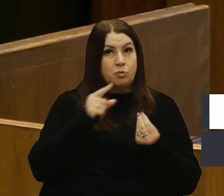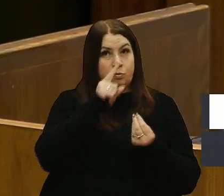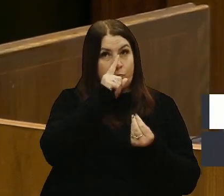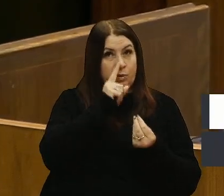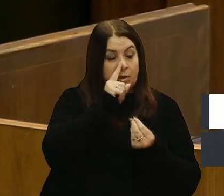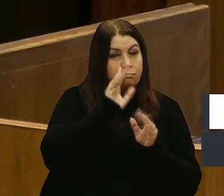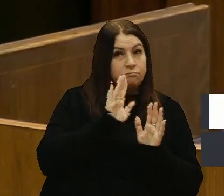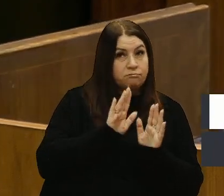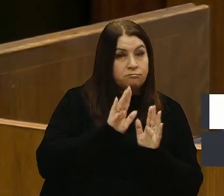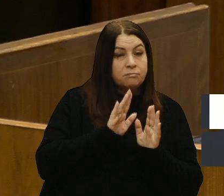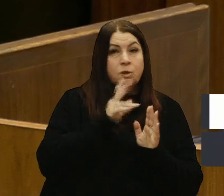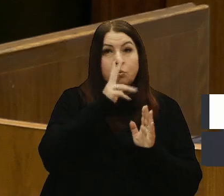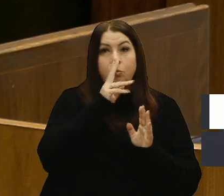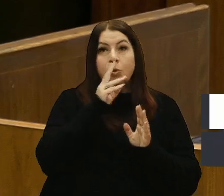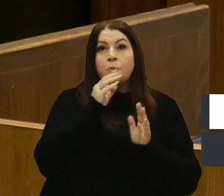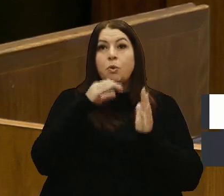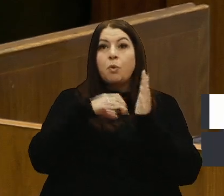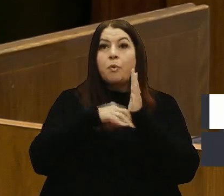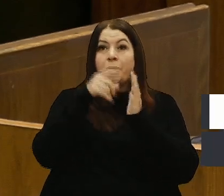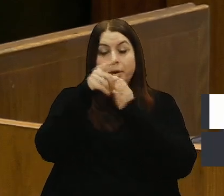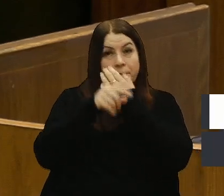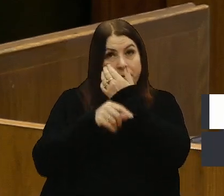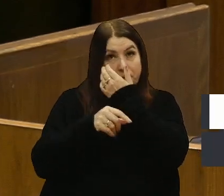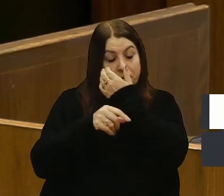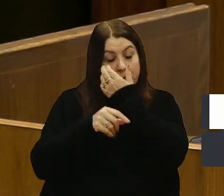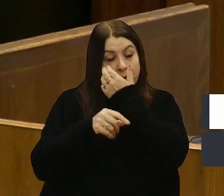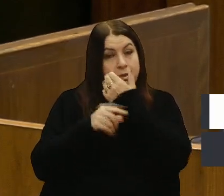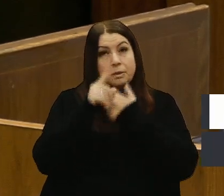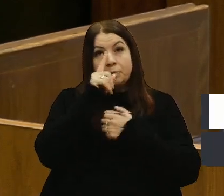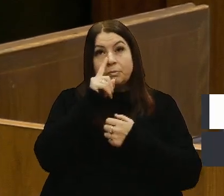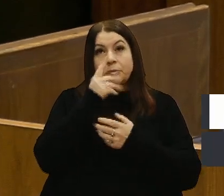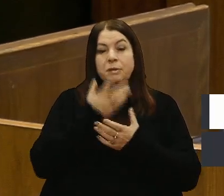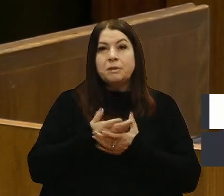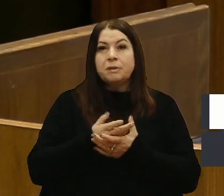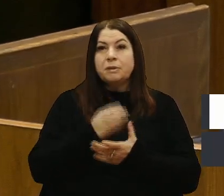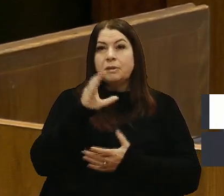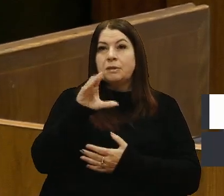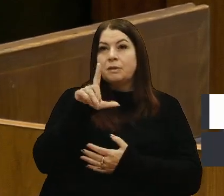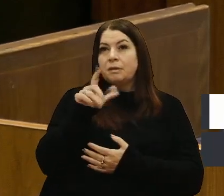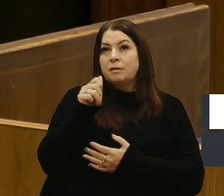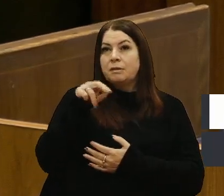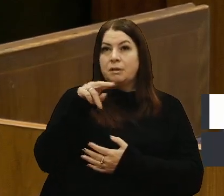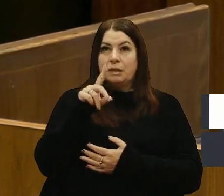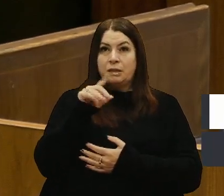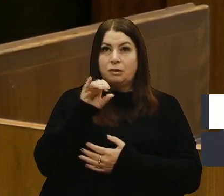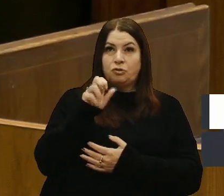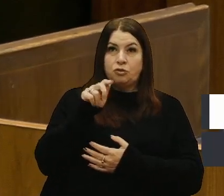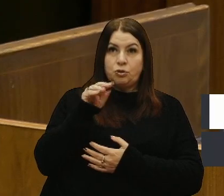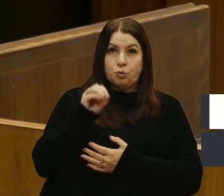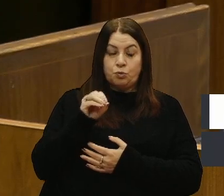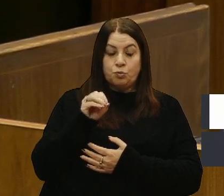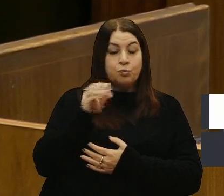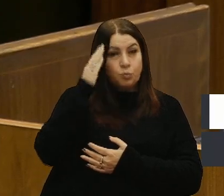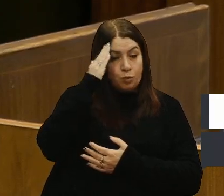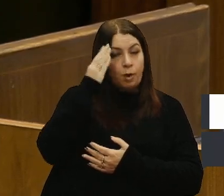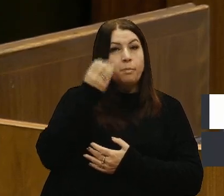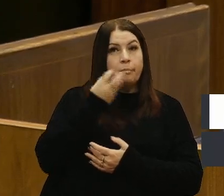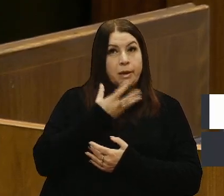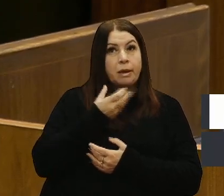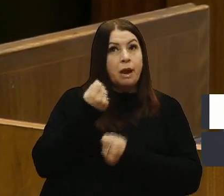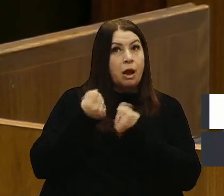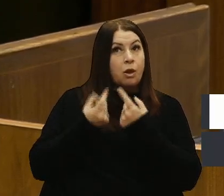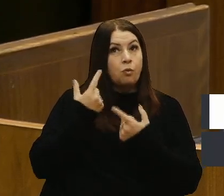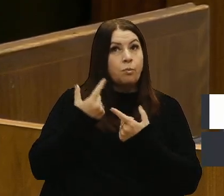riscos. Como no Congresso Nacional, o risco da clandestinidade. A gente sabe muito bem que